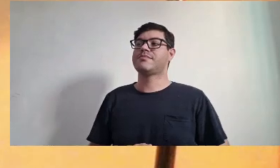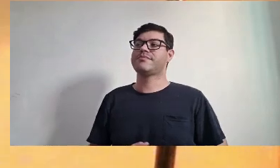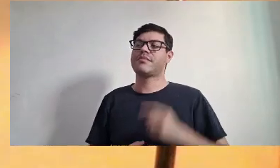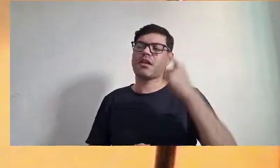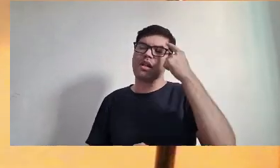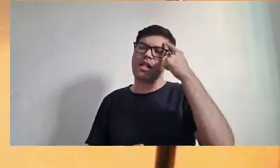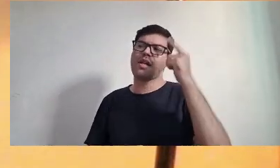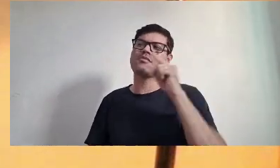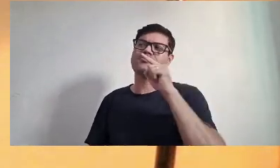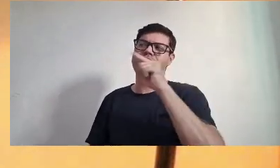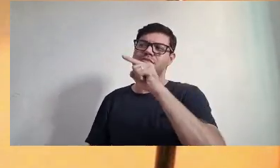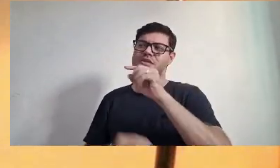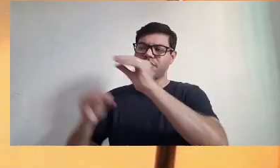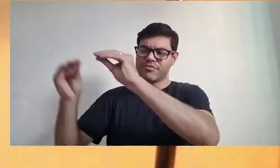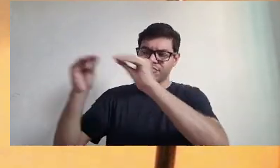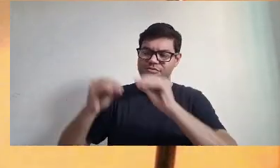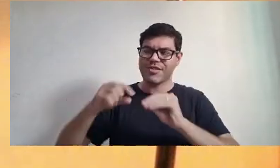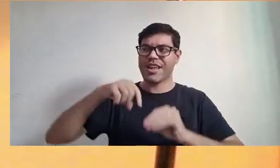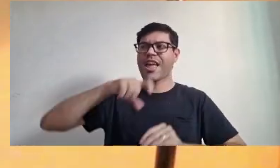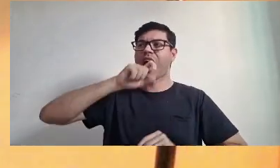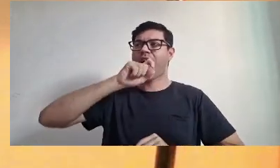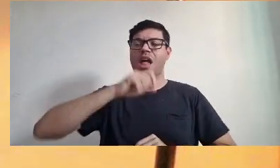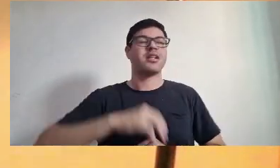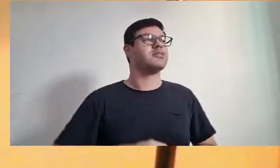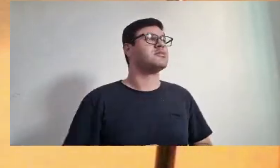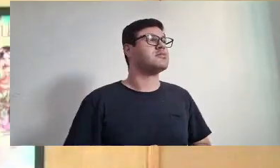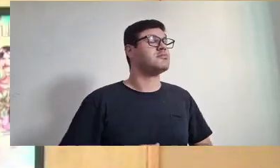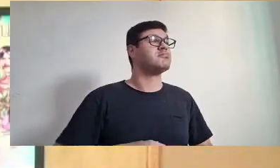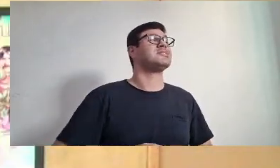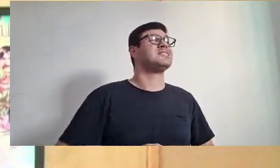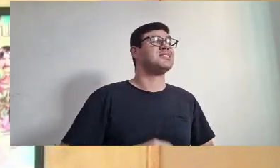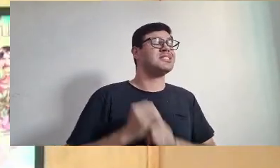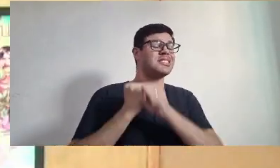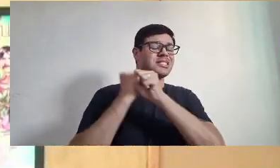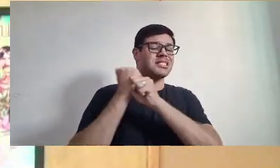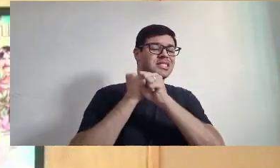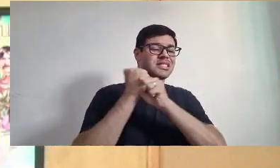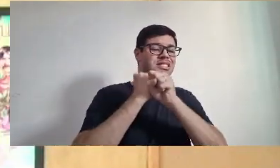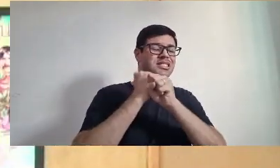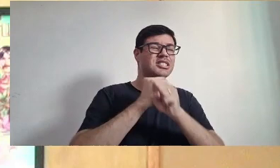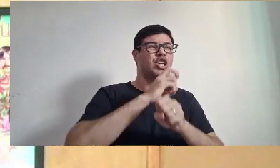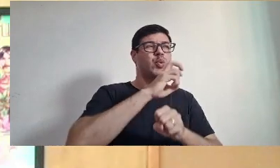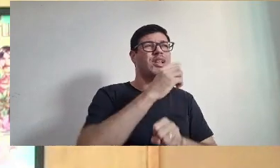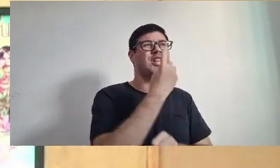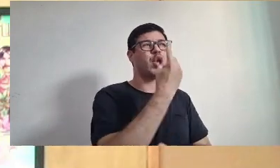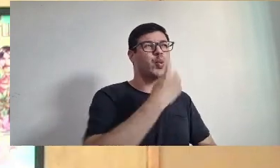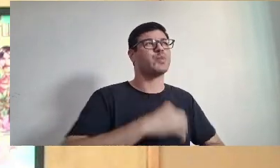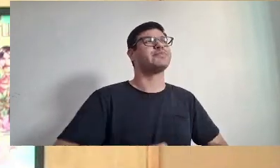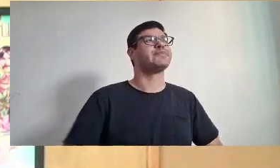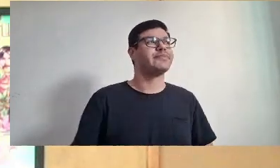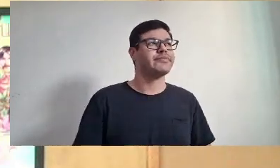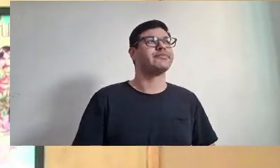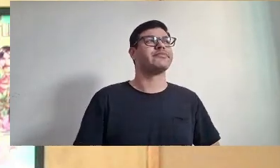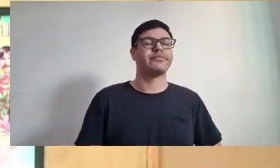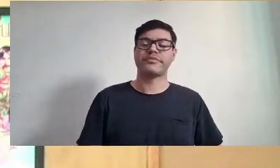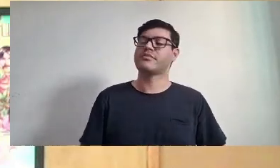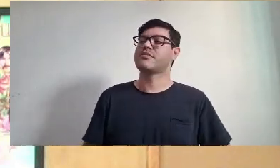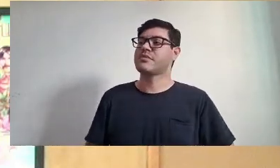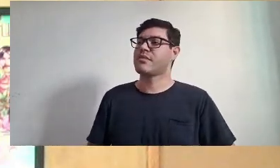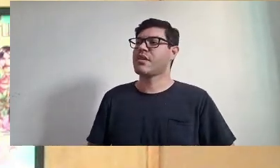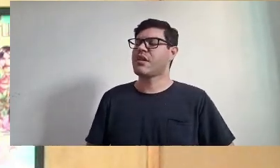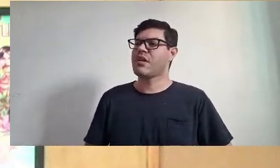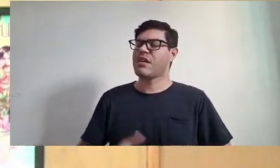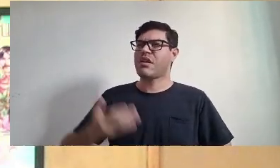Araras. Faz 51 anos. Mas já faz tudo isso? 51 anos. Era